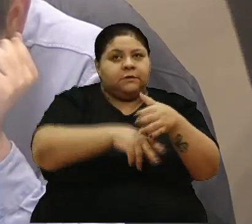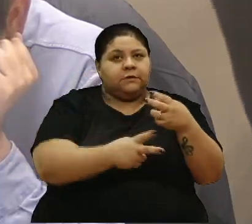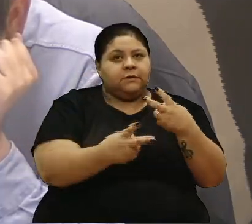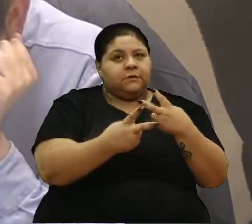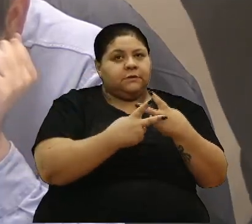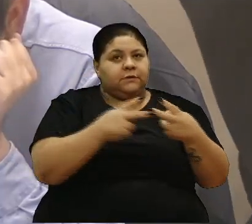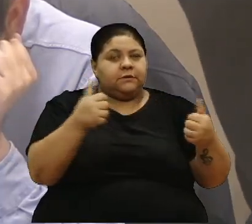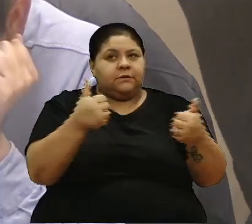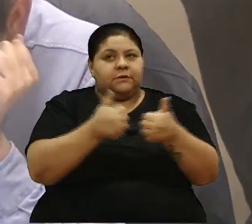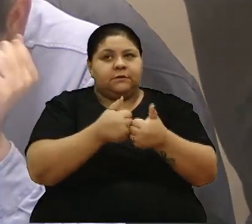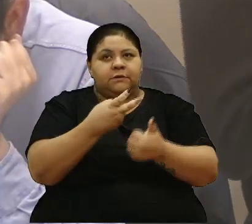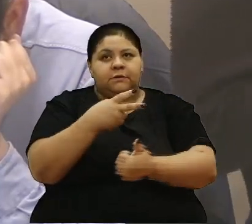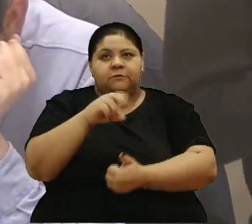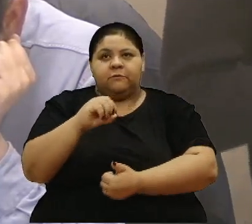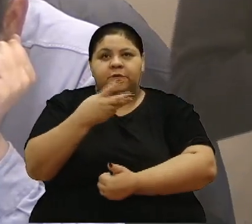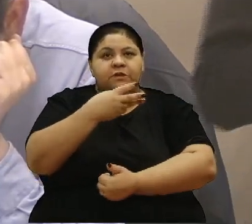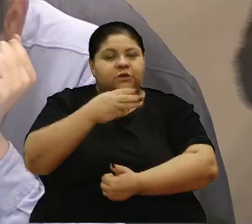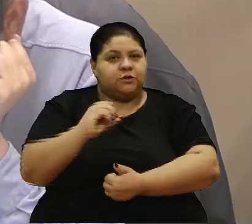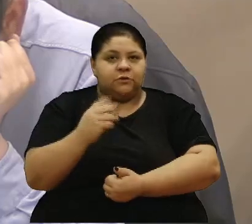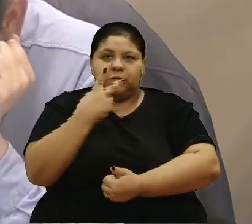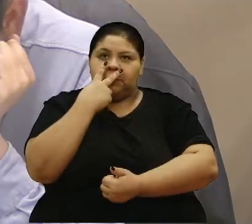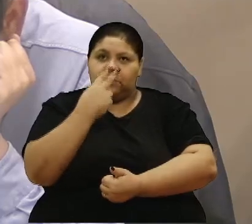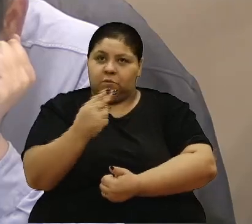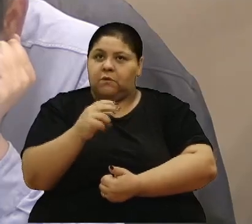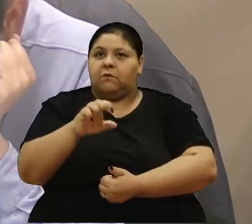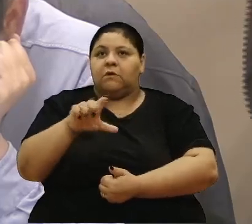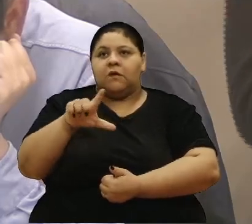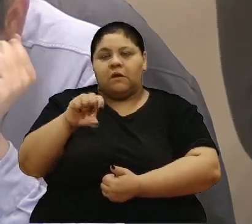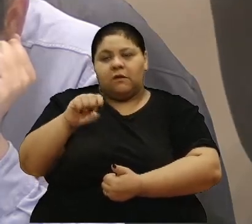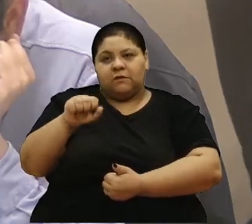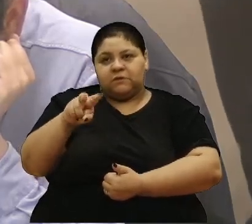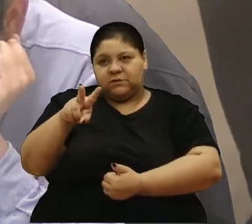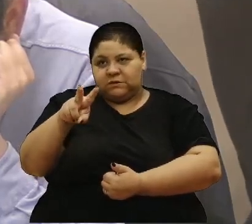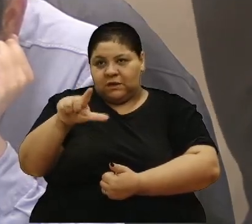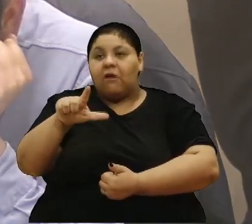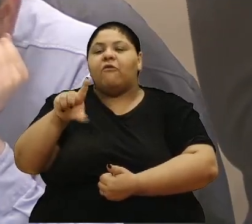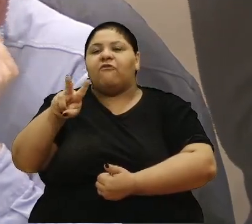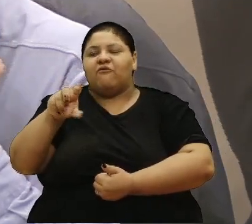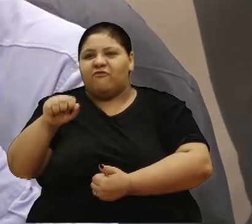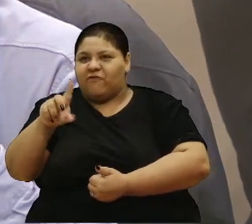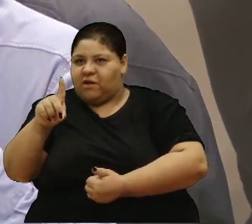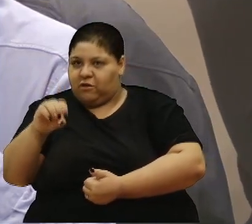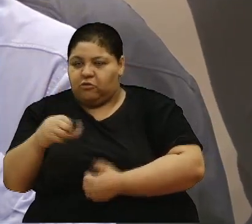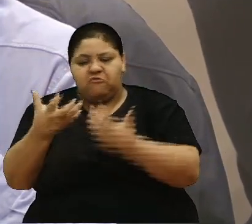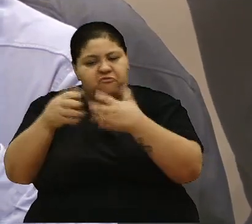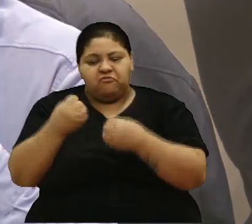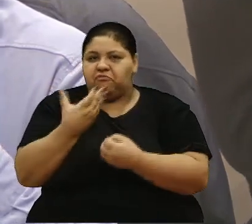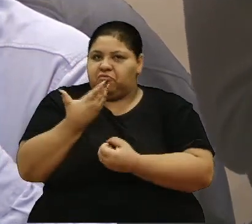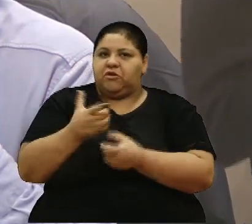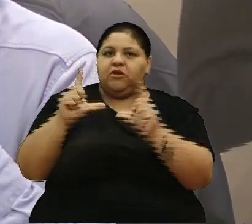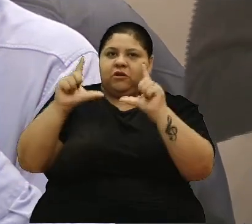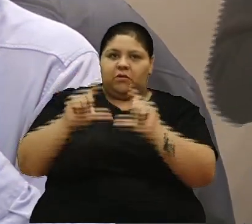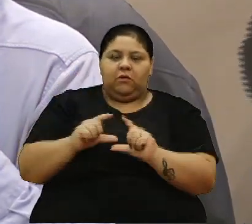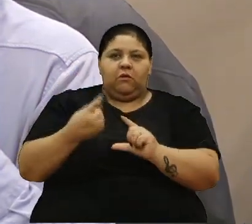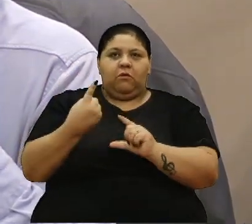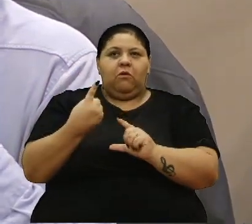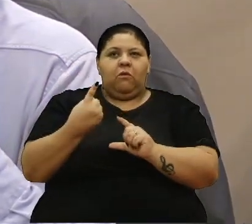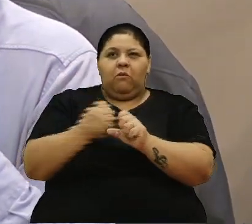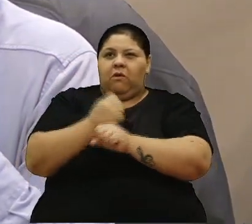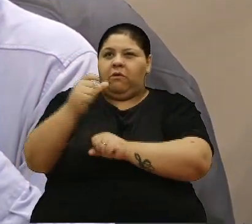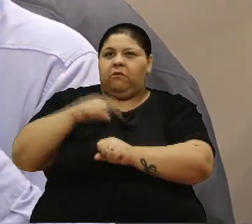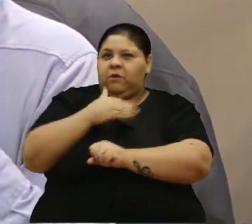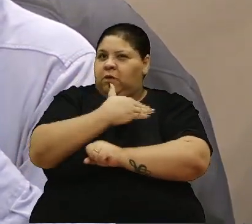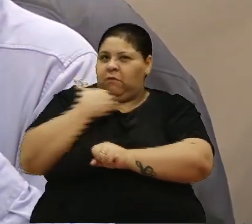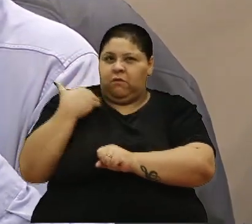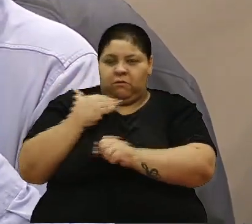com 20, 30 pessoas, como é lá em El Salvador, e vem funcionando muito bem, tendo em vista que reduziu, estamos há um ano lá sem um homicídio e morte